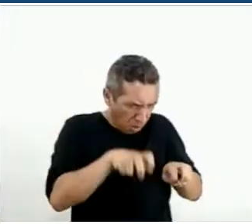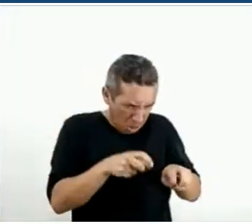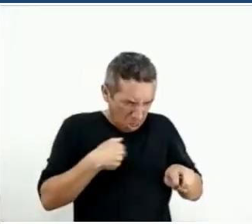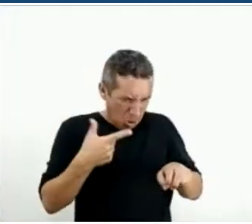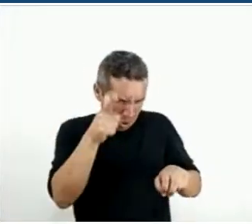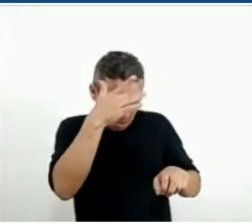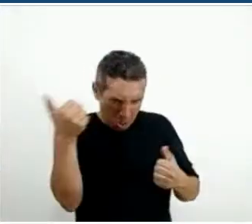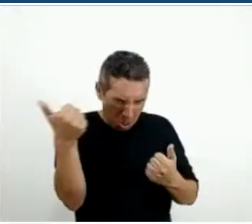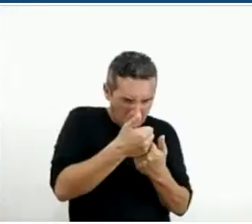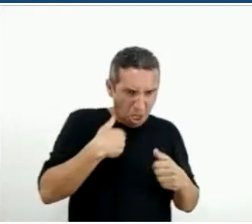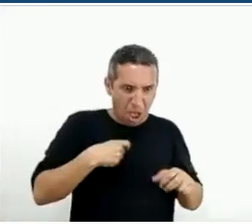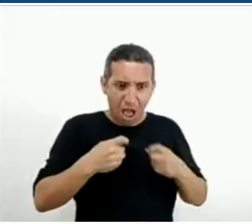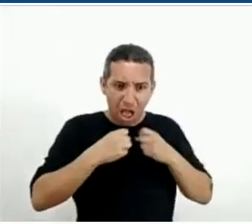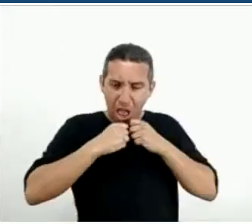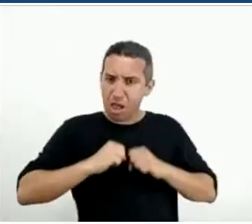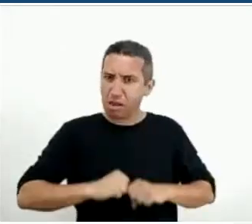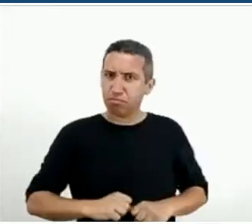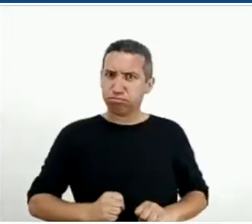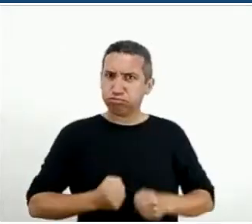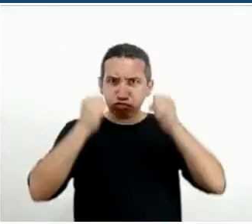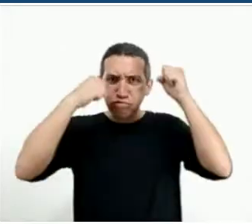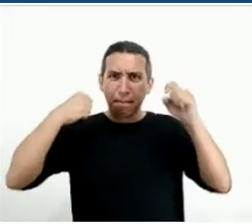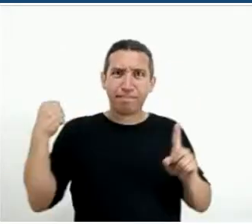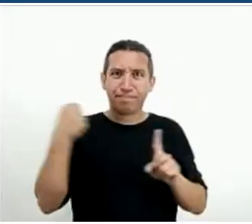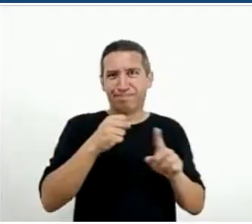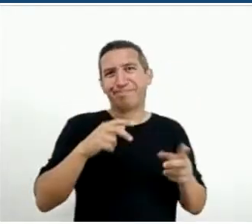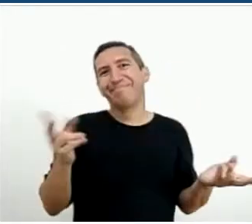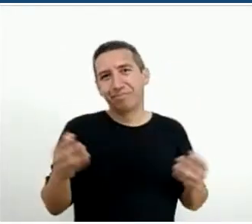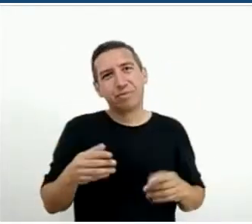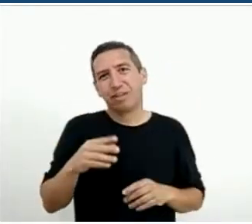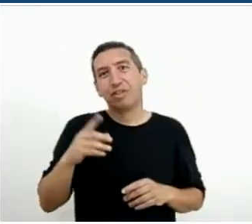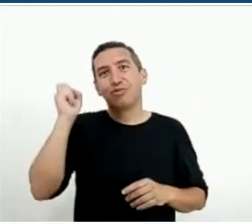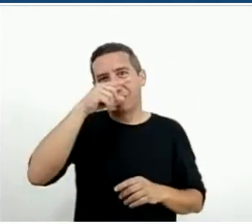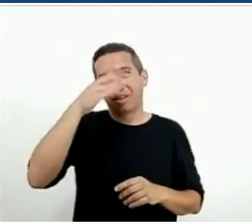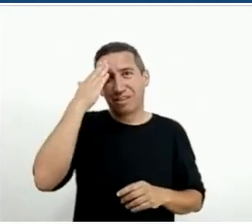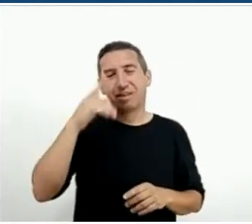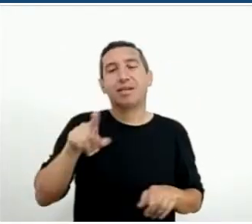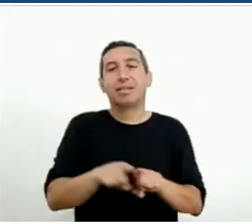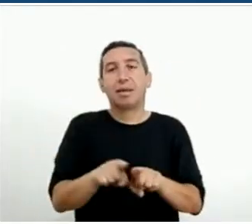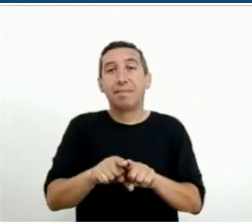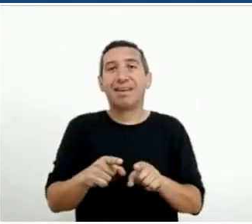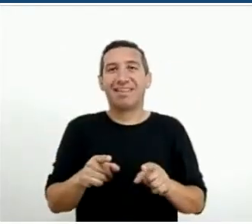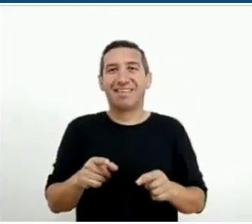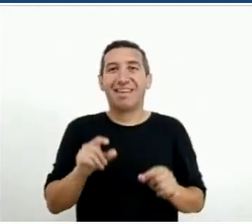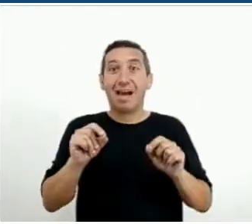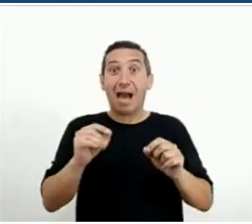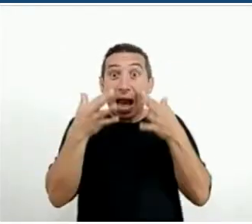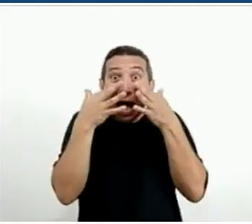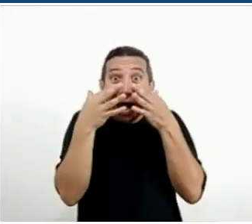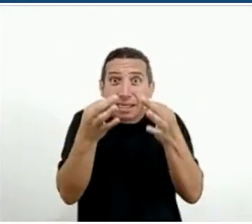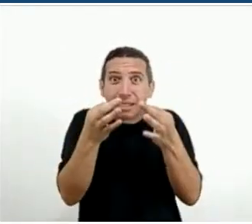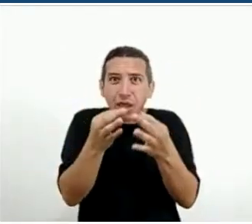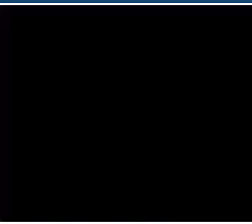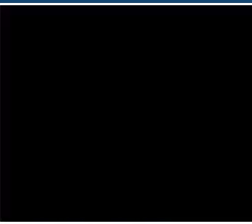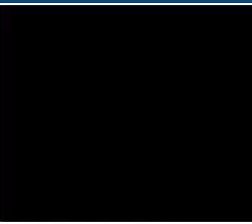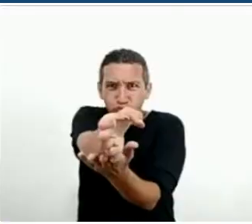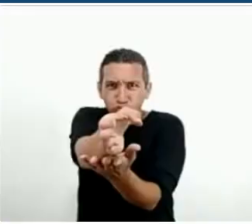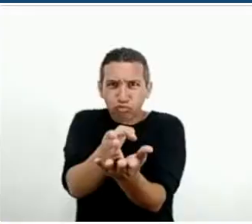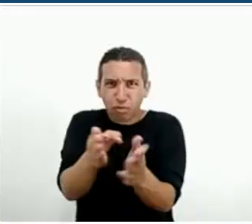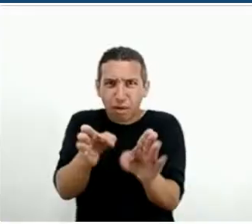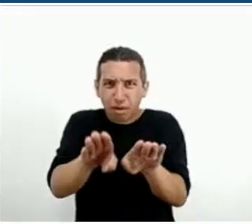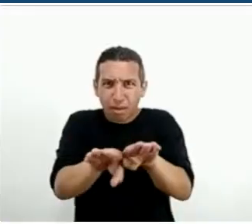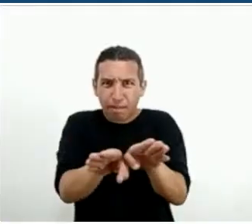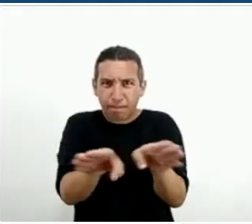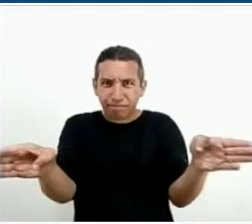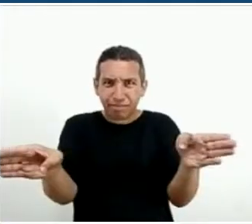lugar disponível. A atenção dividida é mais prejudicada também no indivíduo com TEA. A atenção dividida